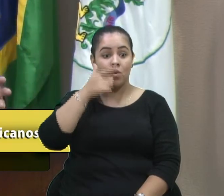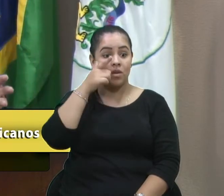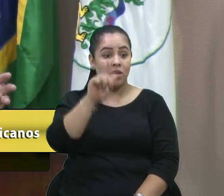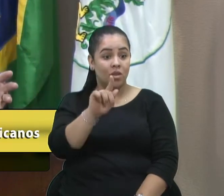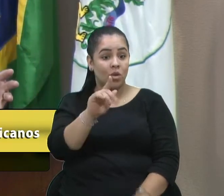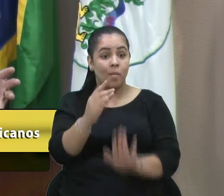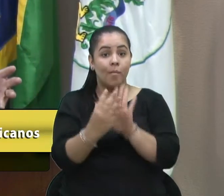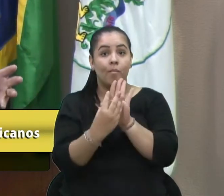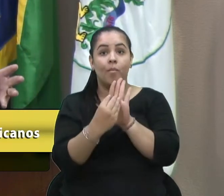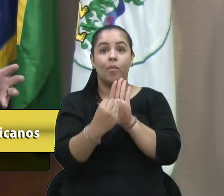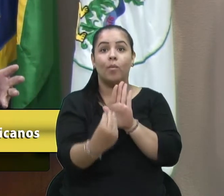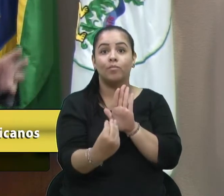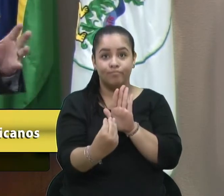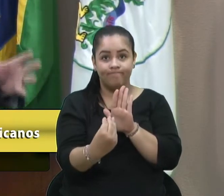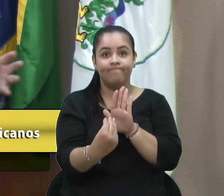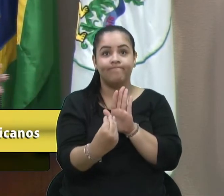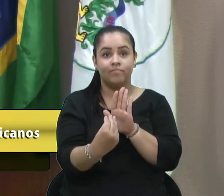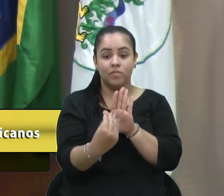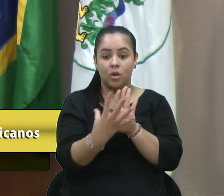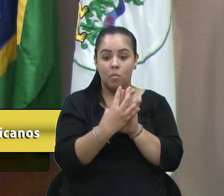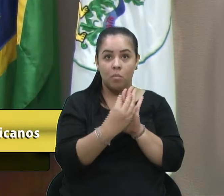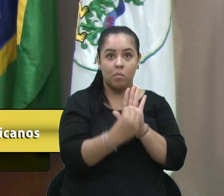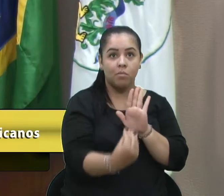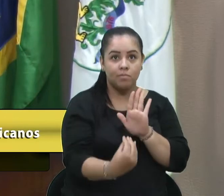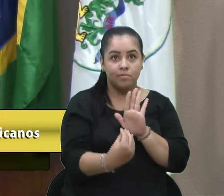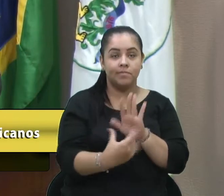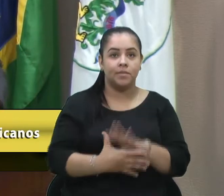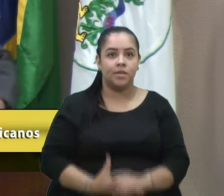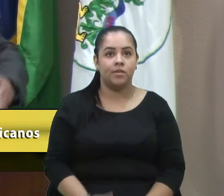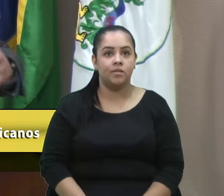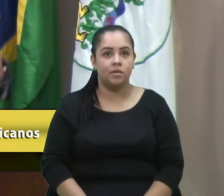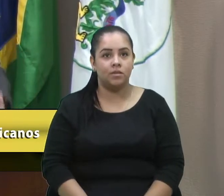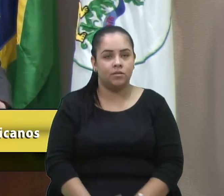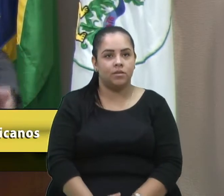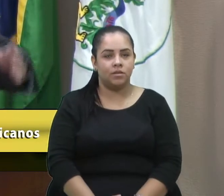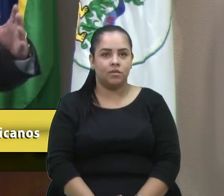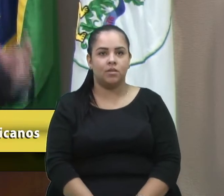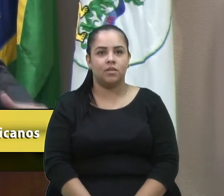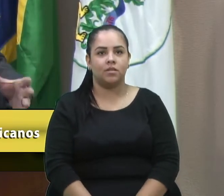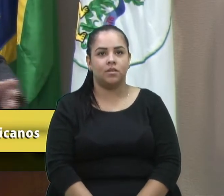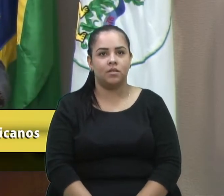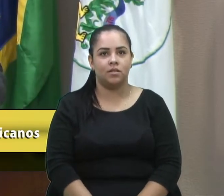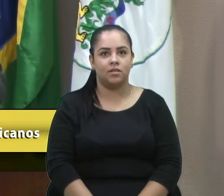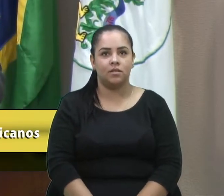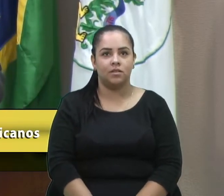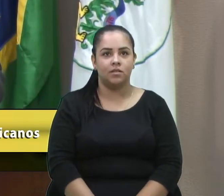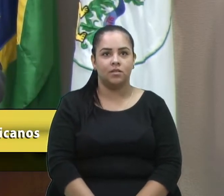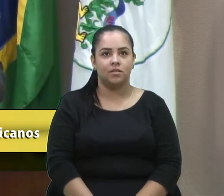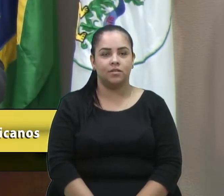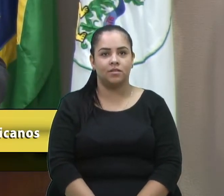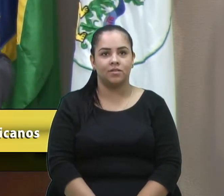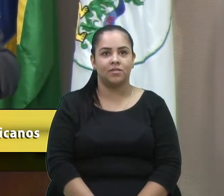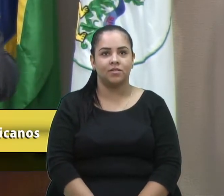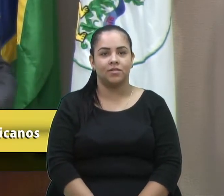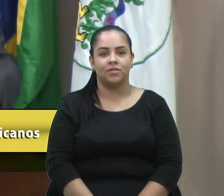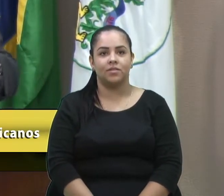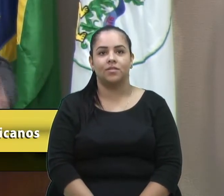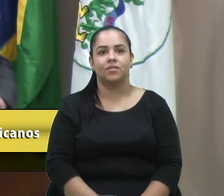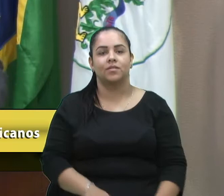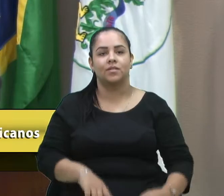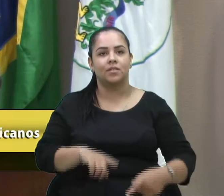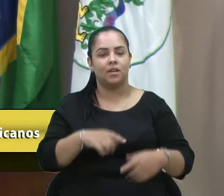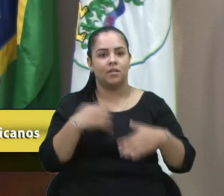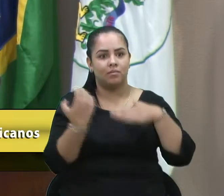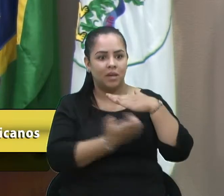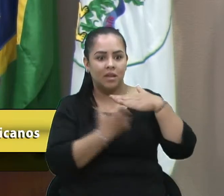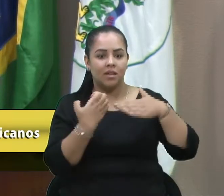modelo a nossa cidade, como uma cidade que preza também pelo cuidado